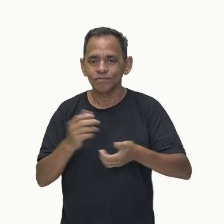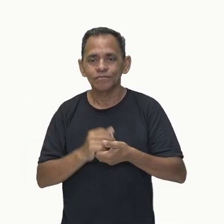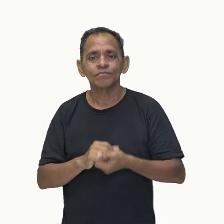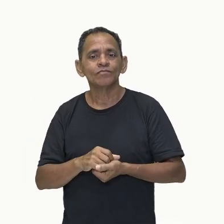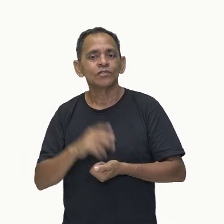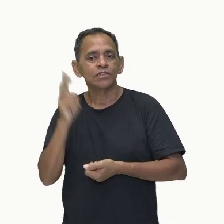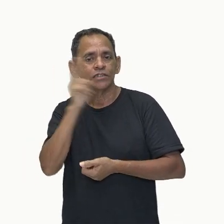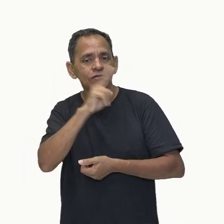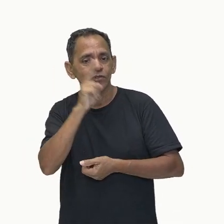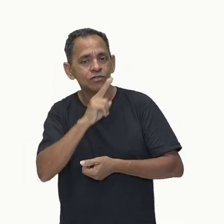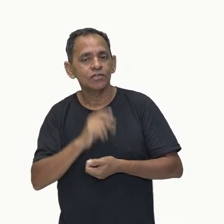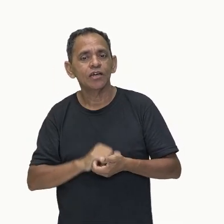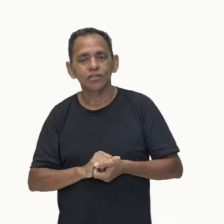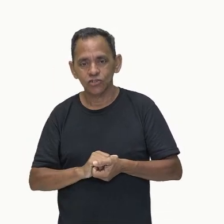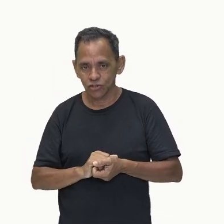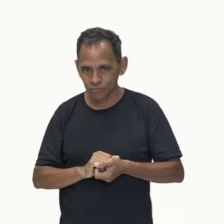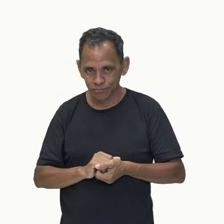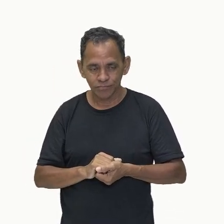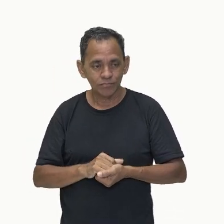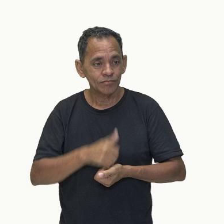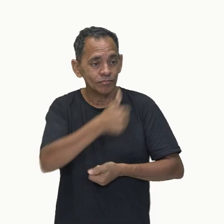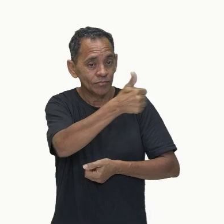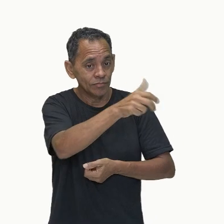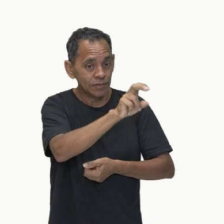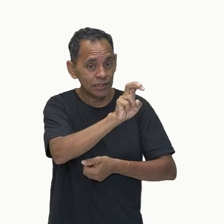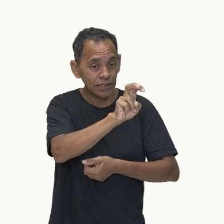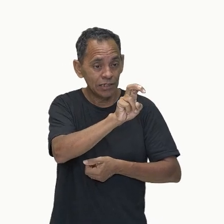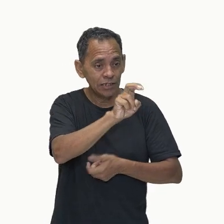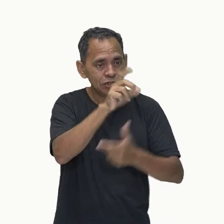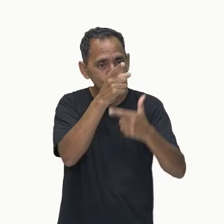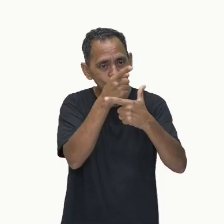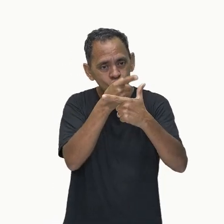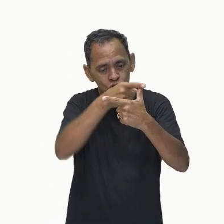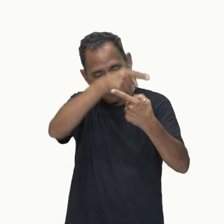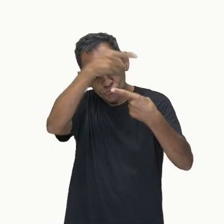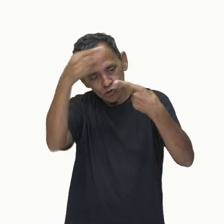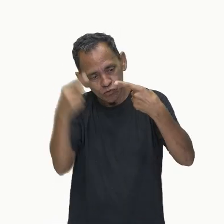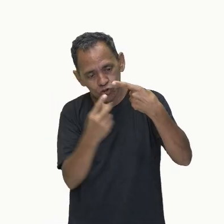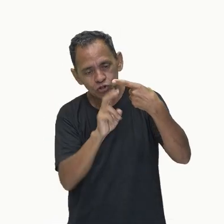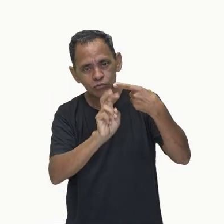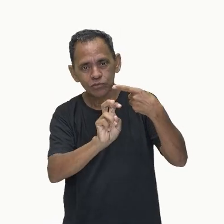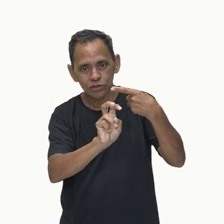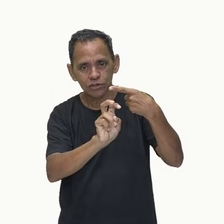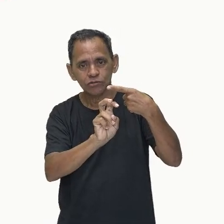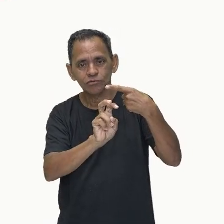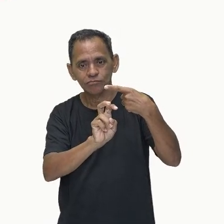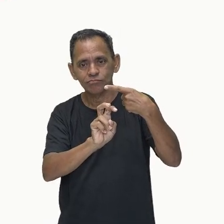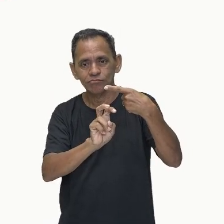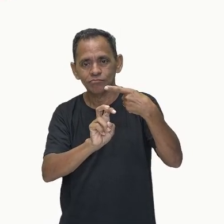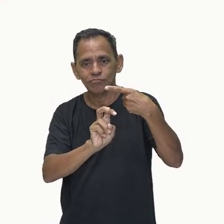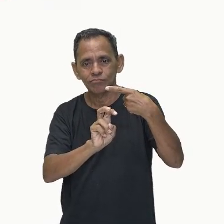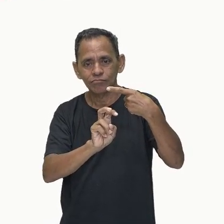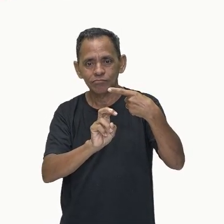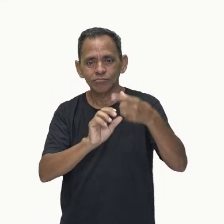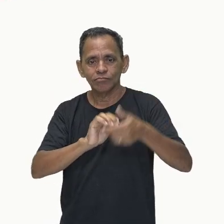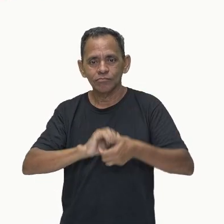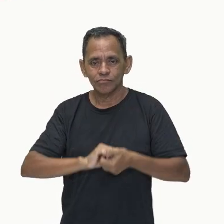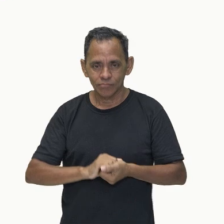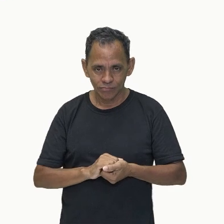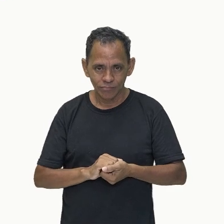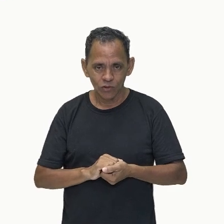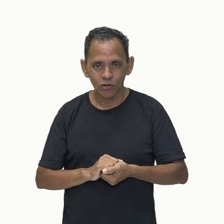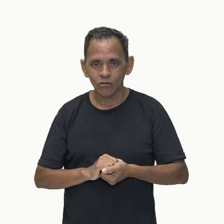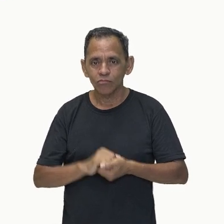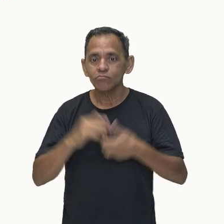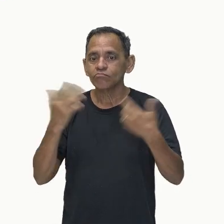dele será 15 dividido para 5. Quanto é que é 15 bolinhas de gude dividido aí